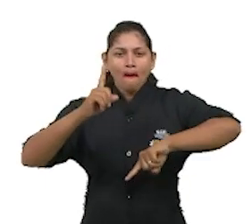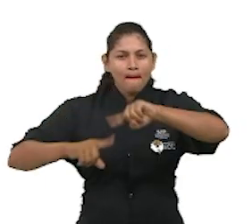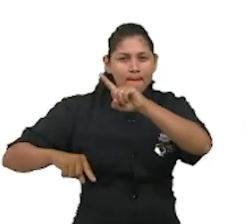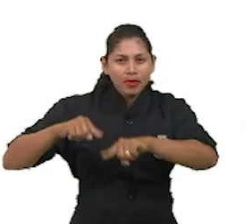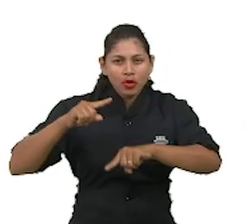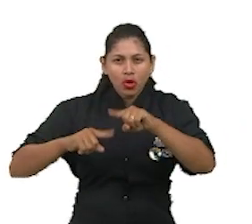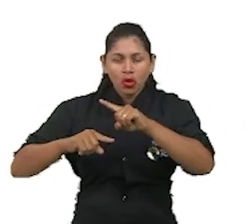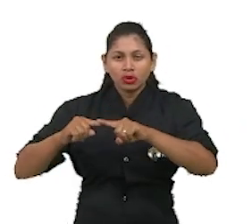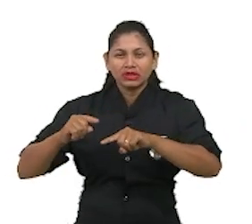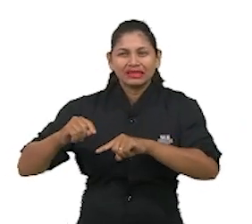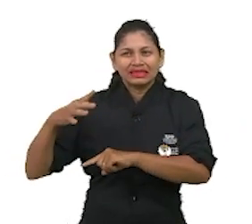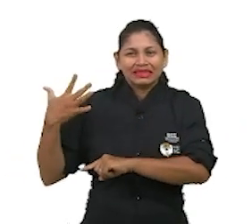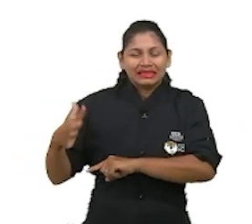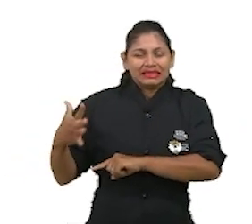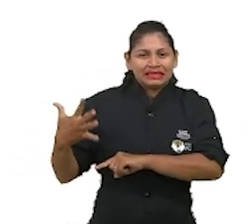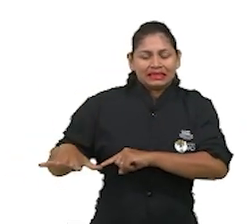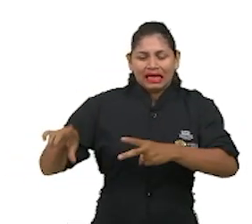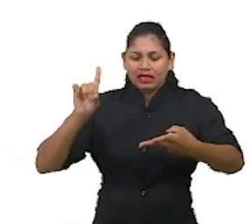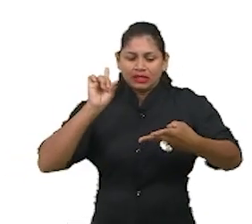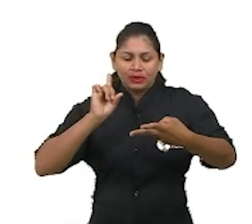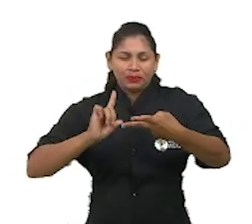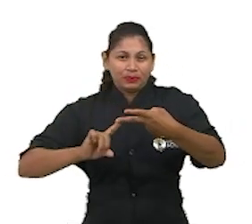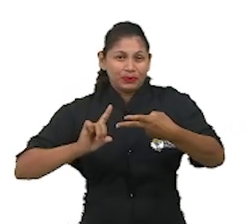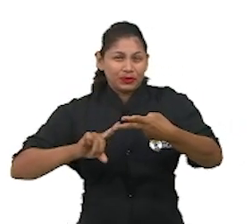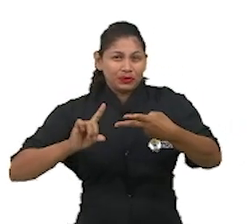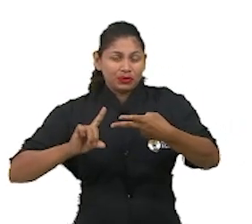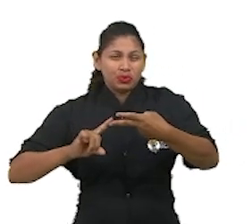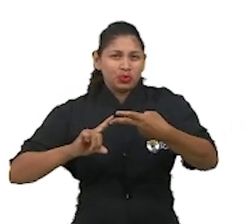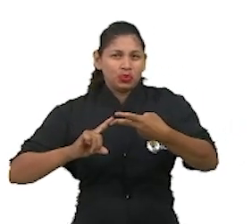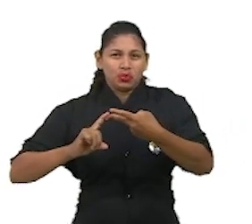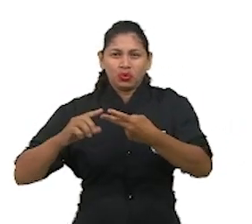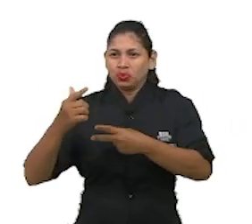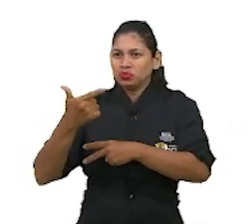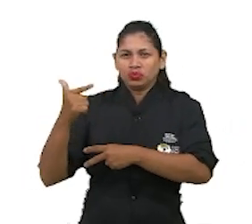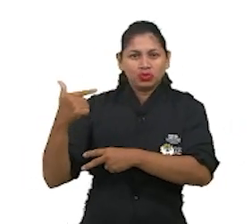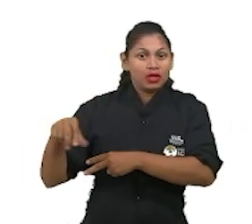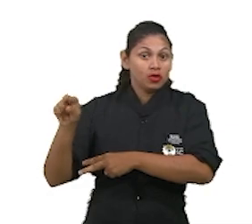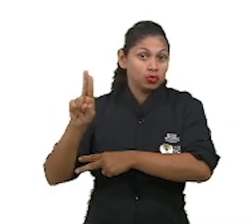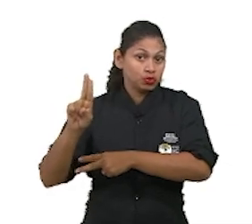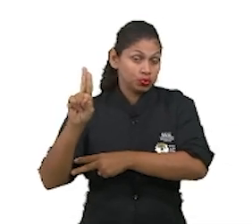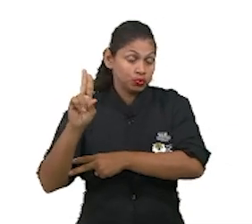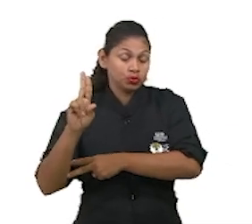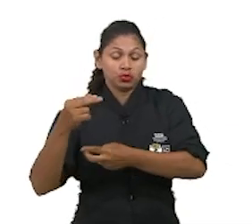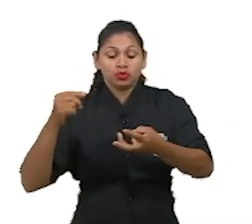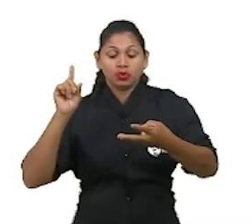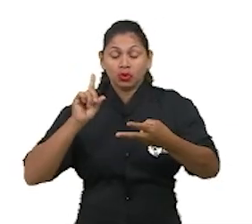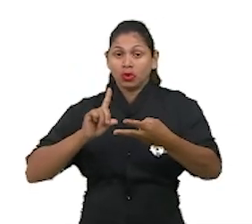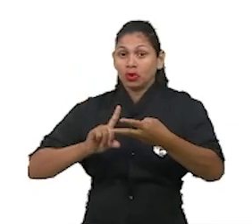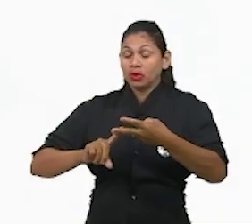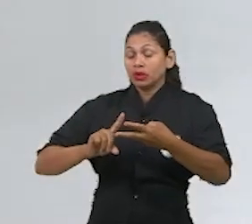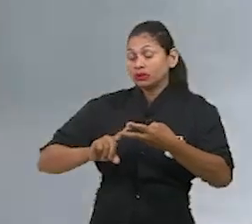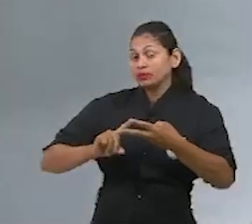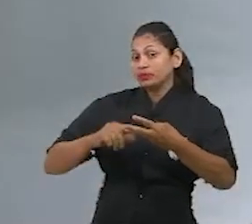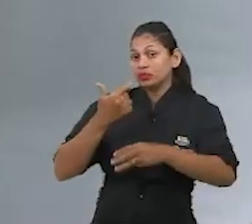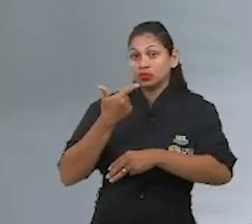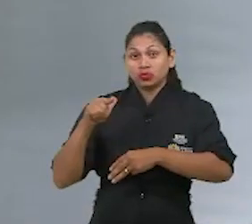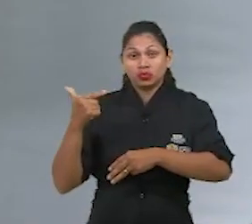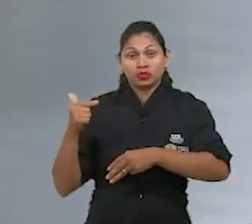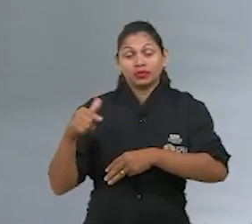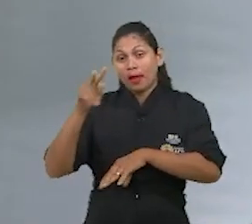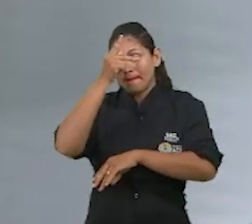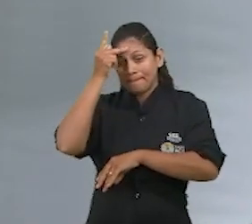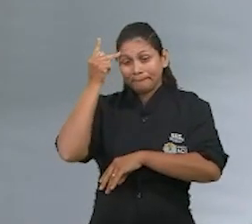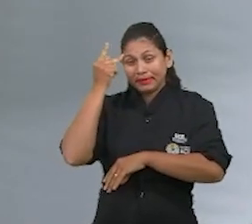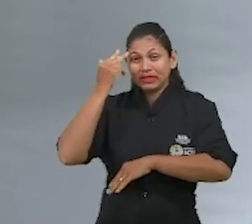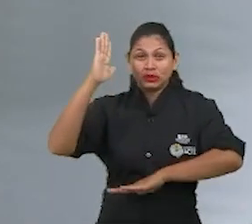ainda quando não existe uma mão de obra qualificada ou preparada para tal necessidade. Então, vocês viram que